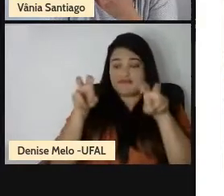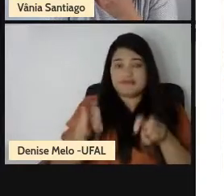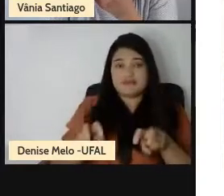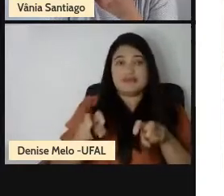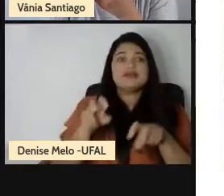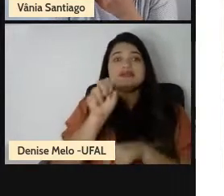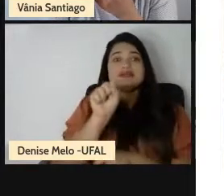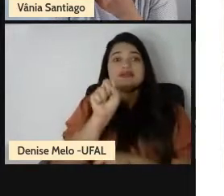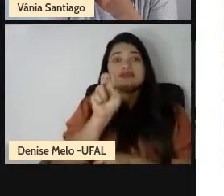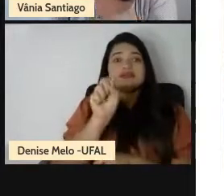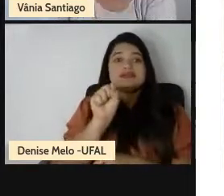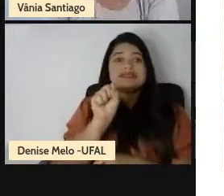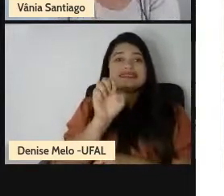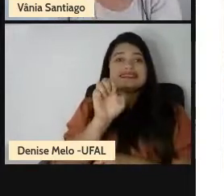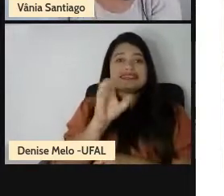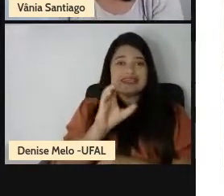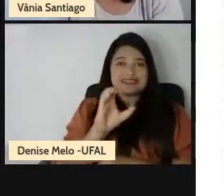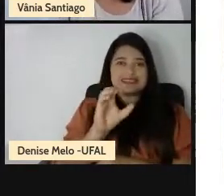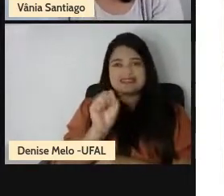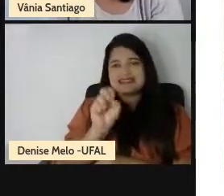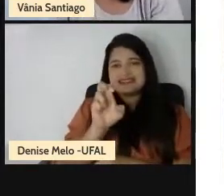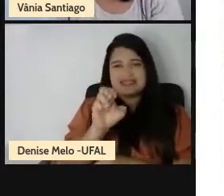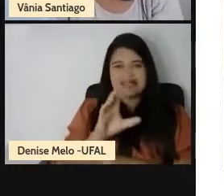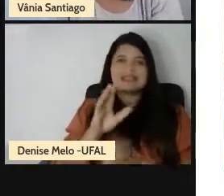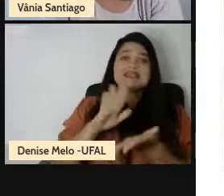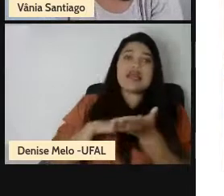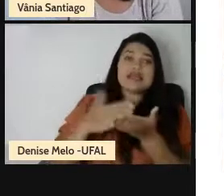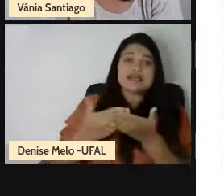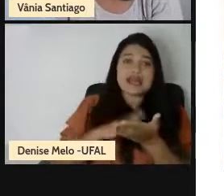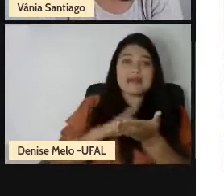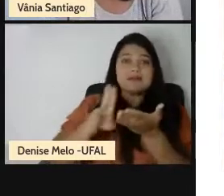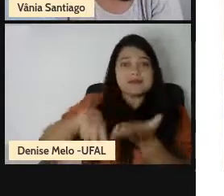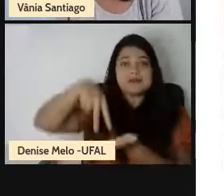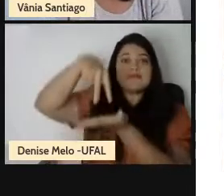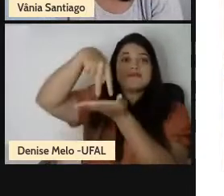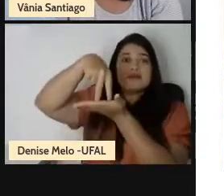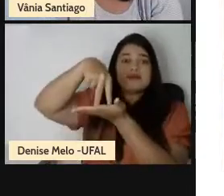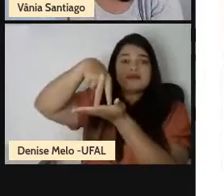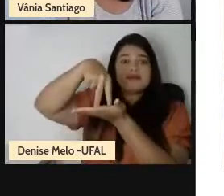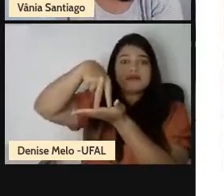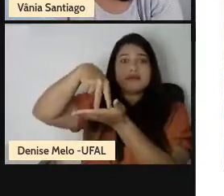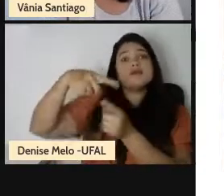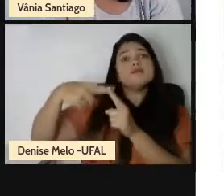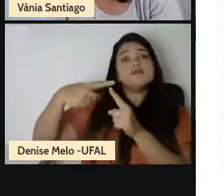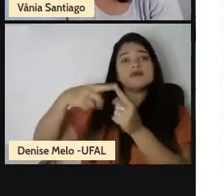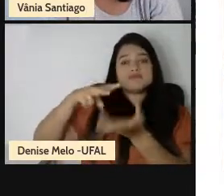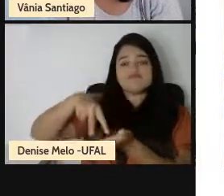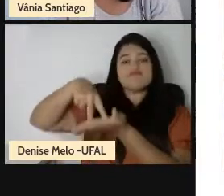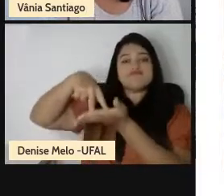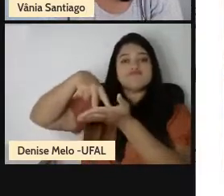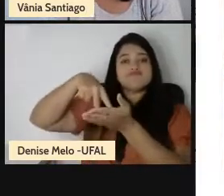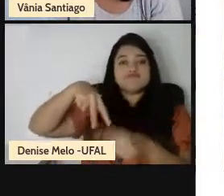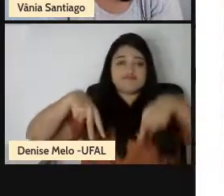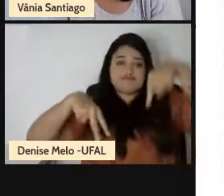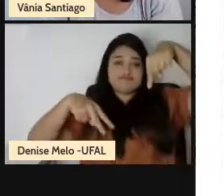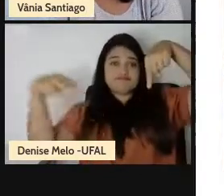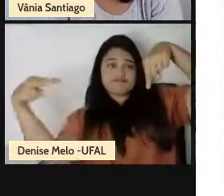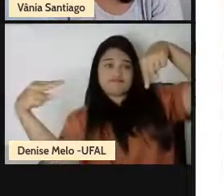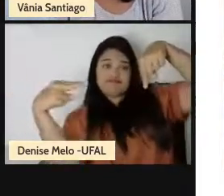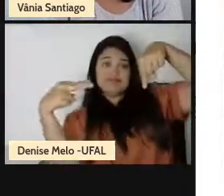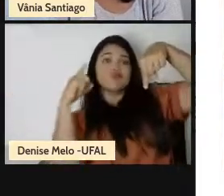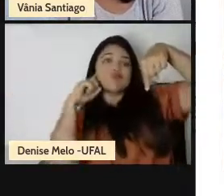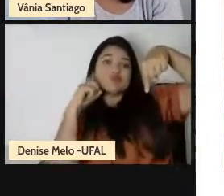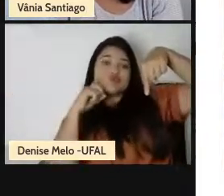auditório imenso, gigante, e a intérprete posicionada em pé, para que ela possa ser vista, e ela tem o contato visual dos surdos